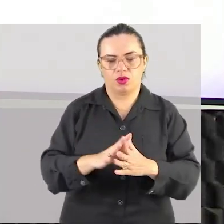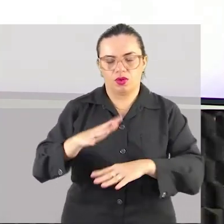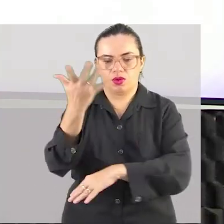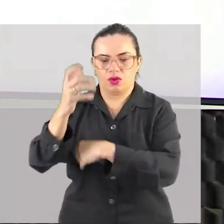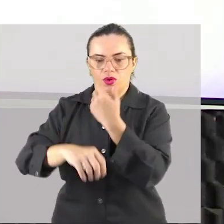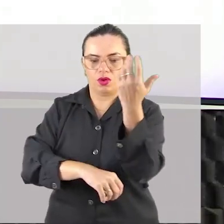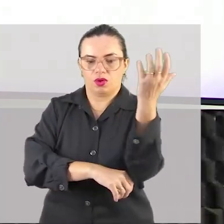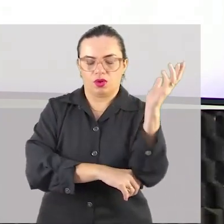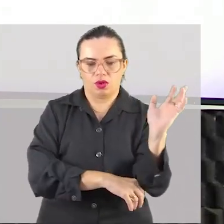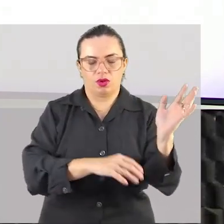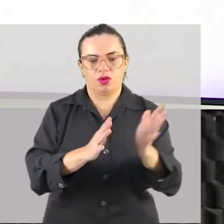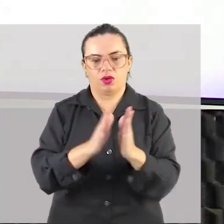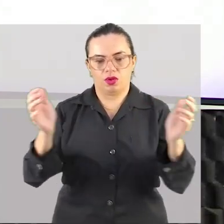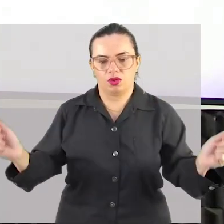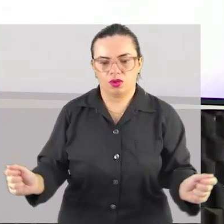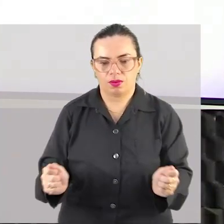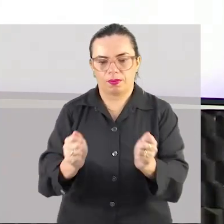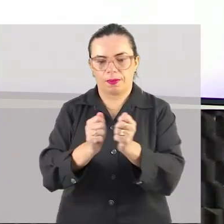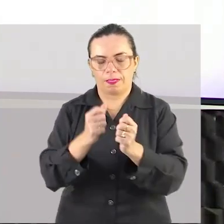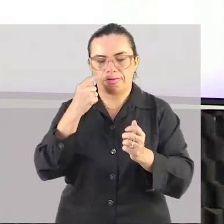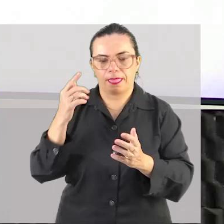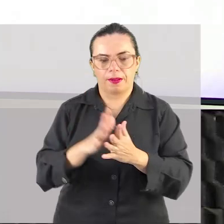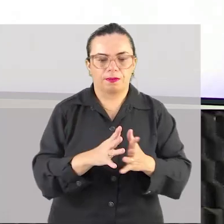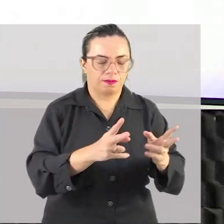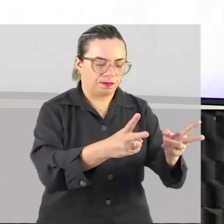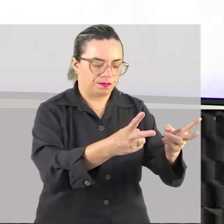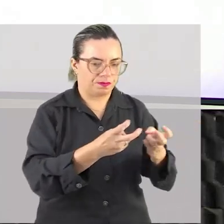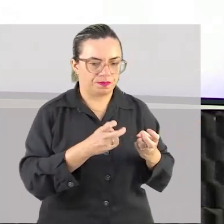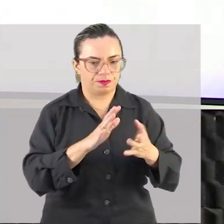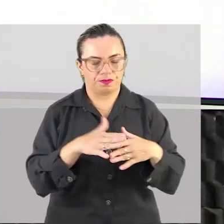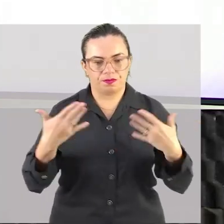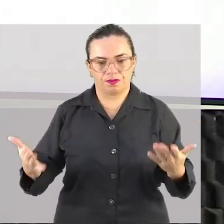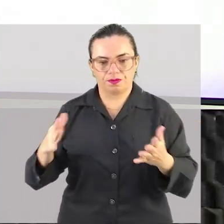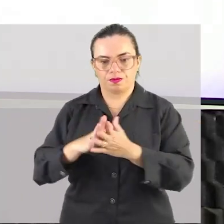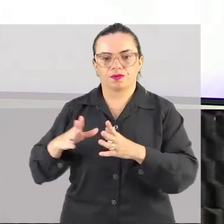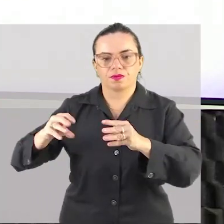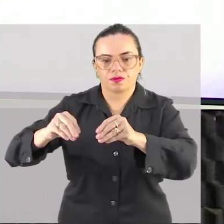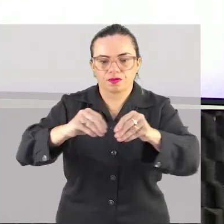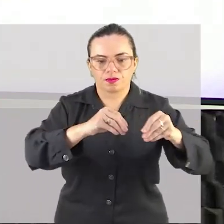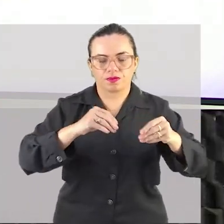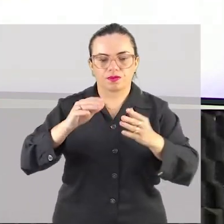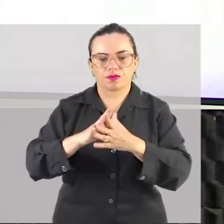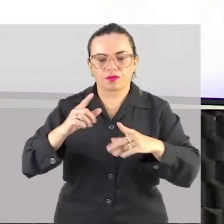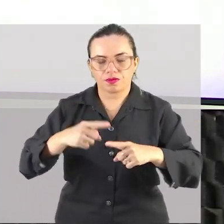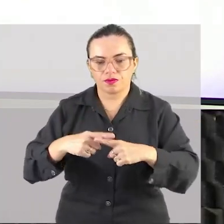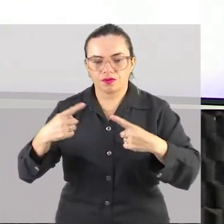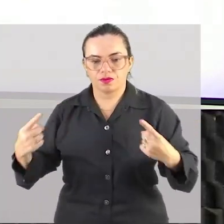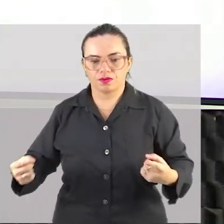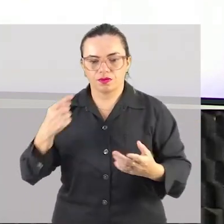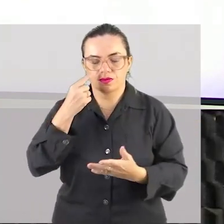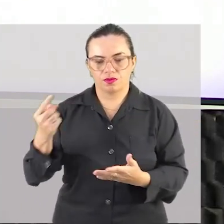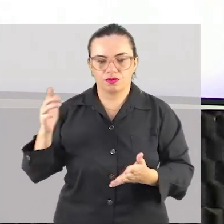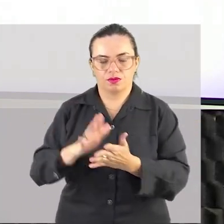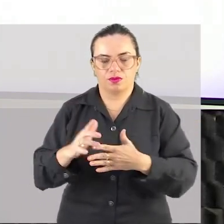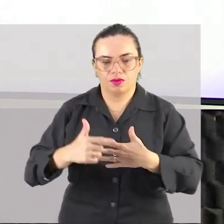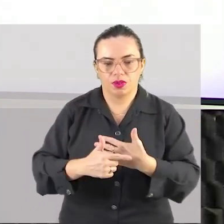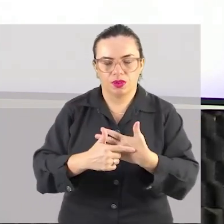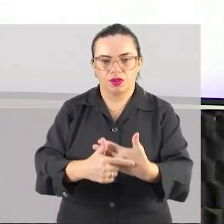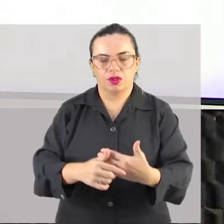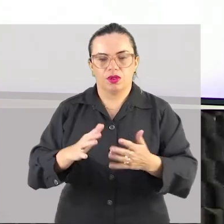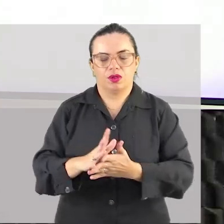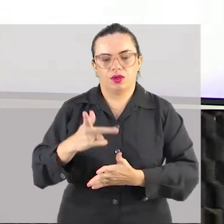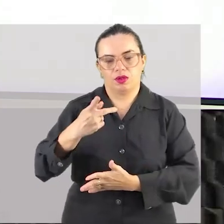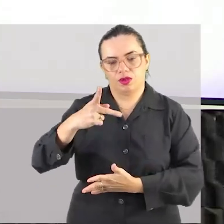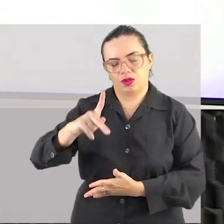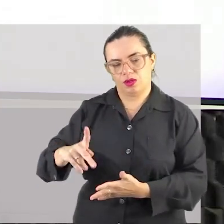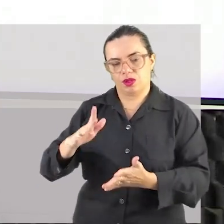integrantes. Percebam, a gente está falando aqui da propriedade, ou seja, da terra, mas das suas múltiplas funções. É